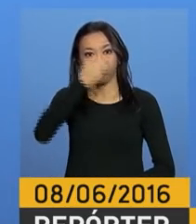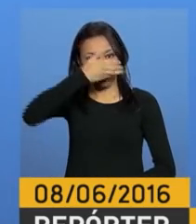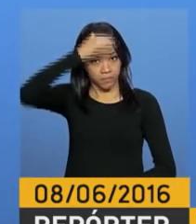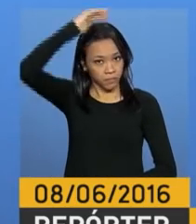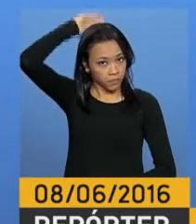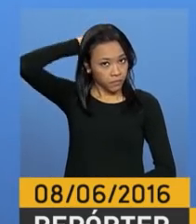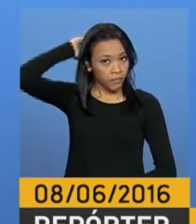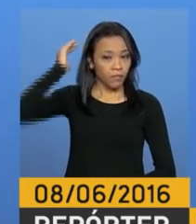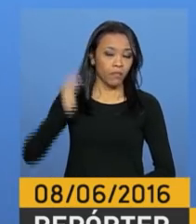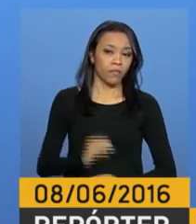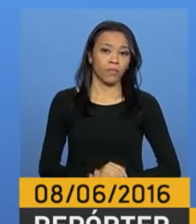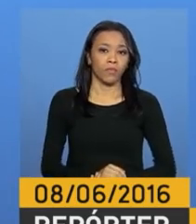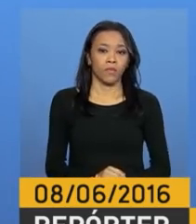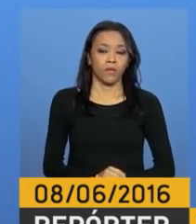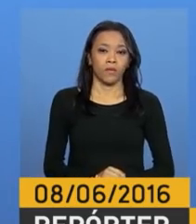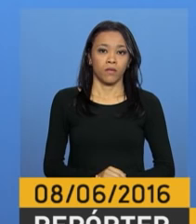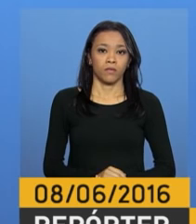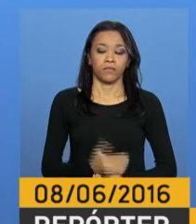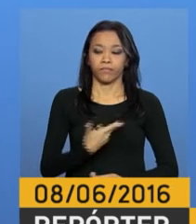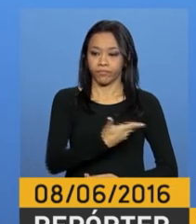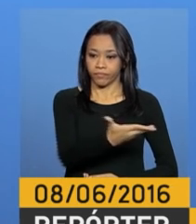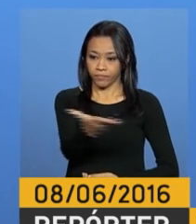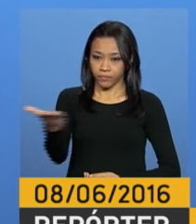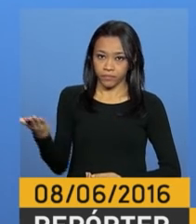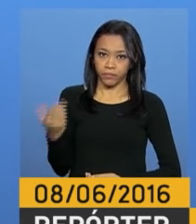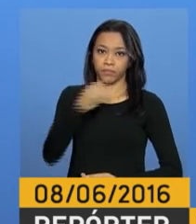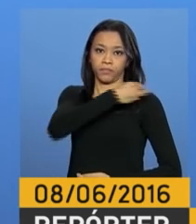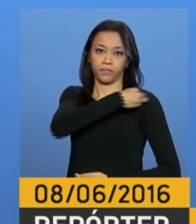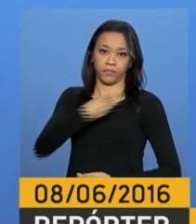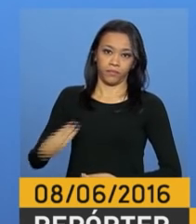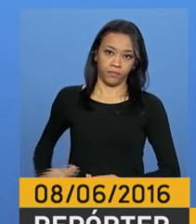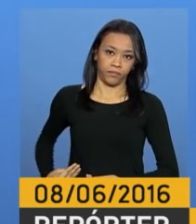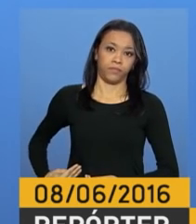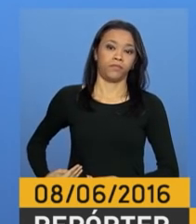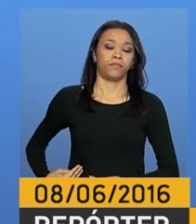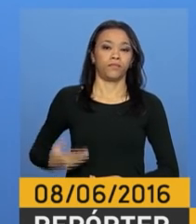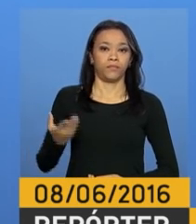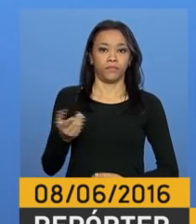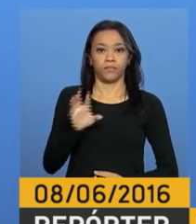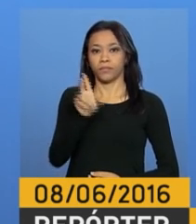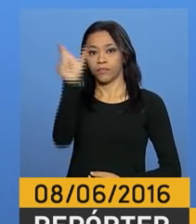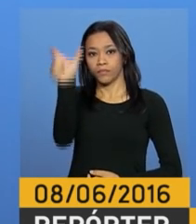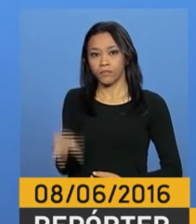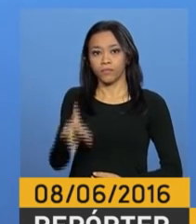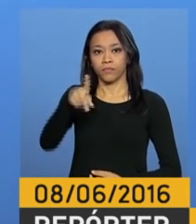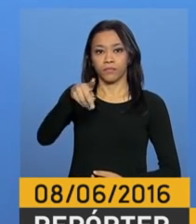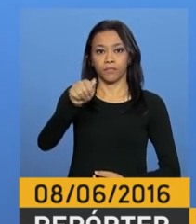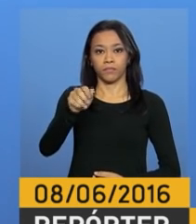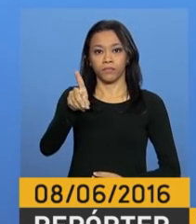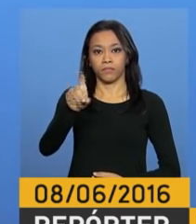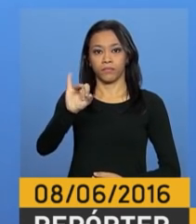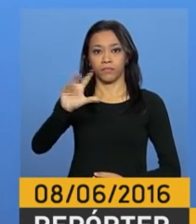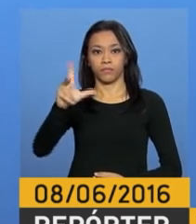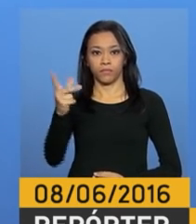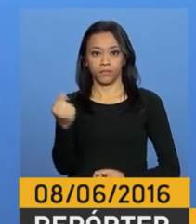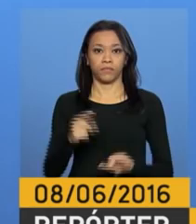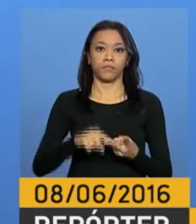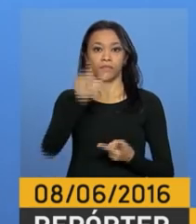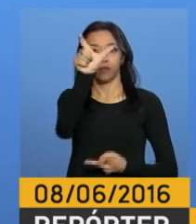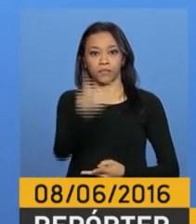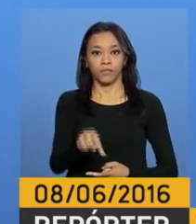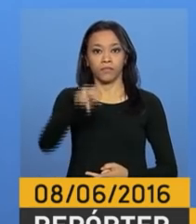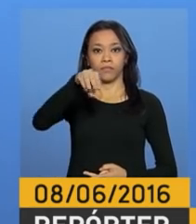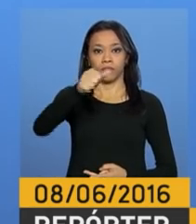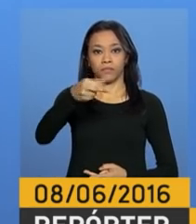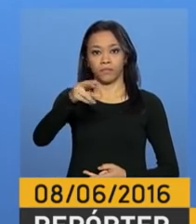temia excelentíssimos senhores ministros de estado Padilha mereles Moreira Franco Marx